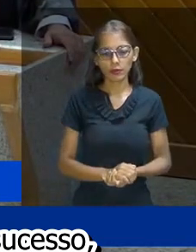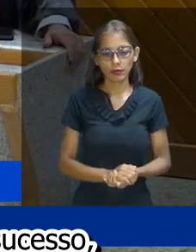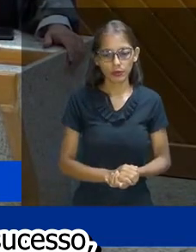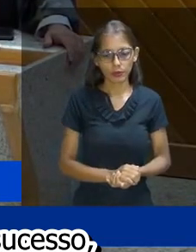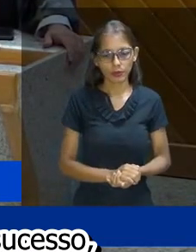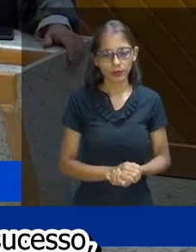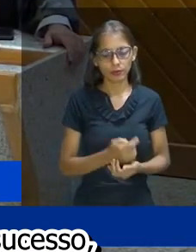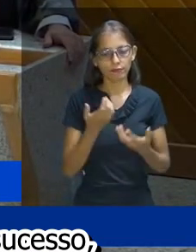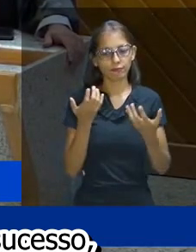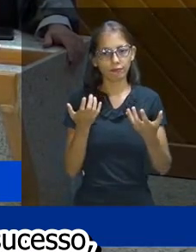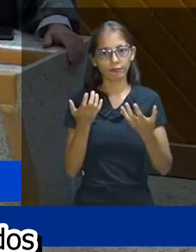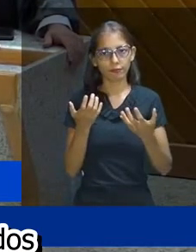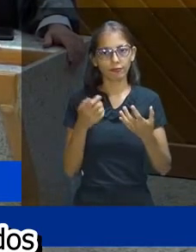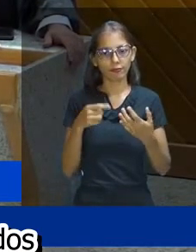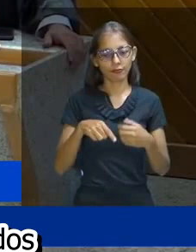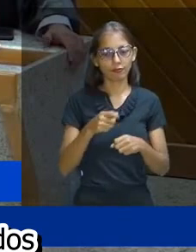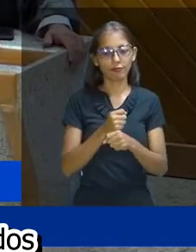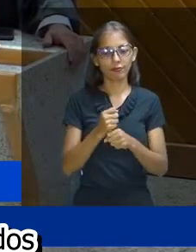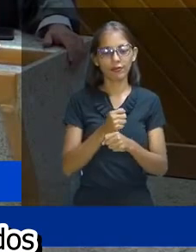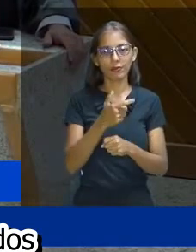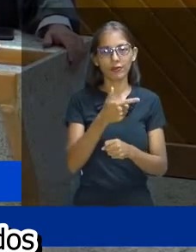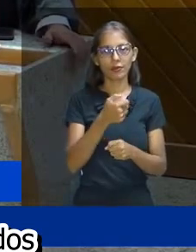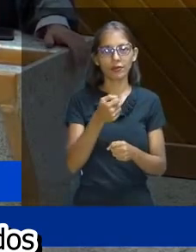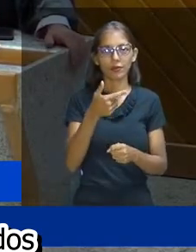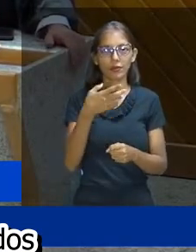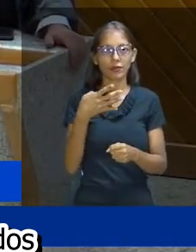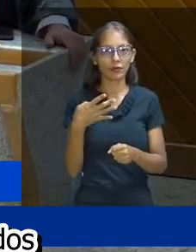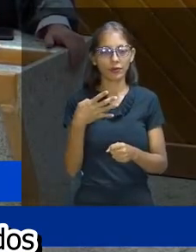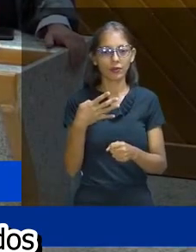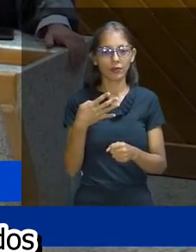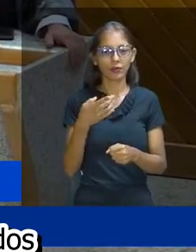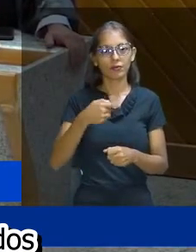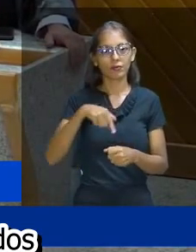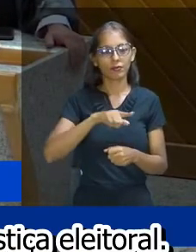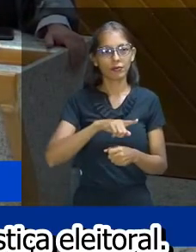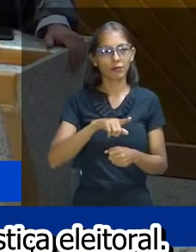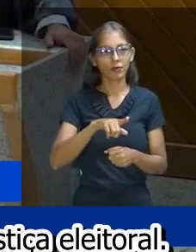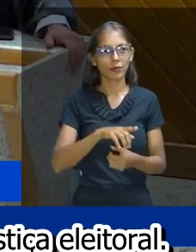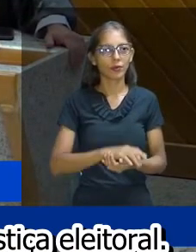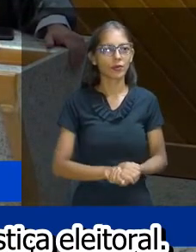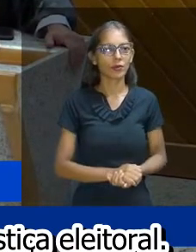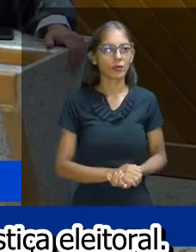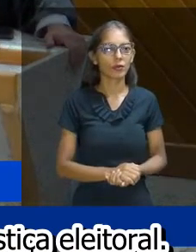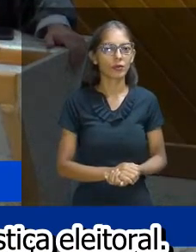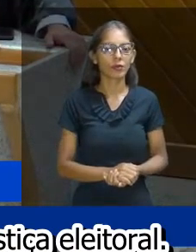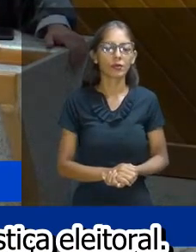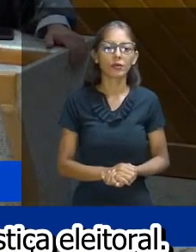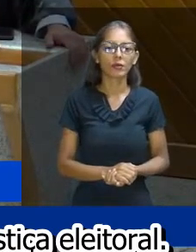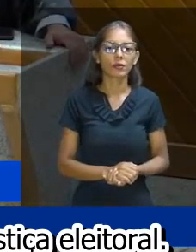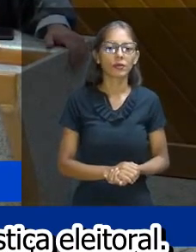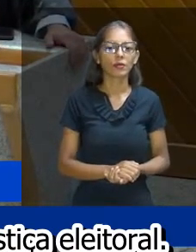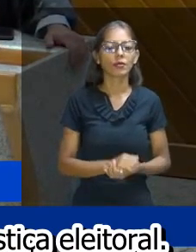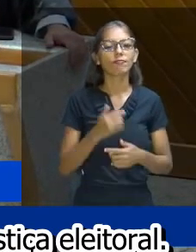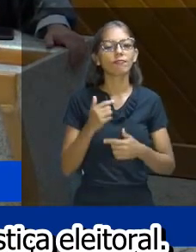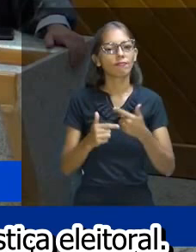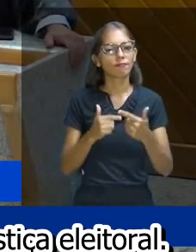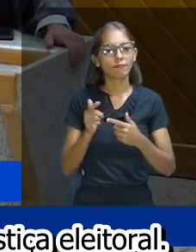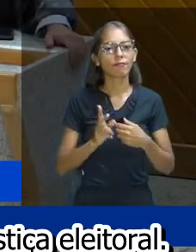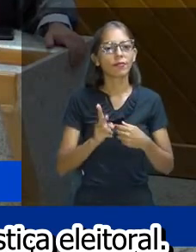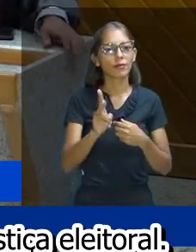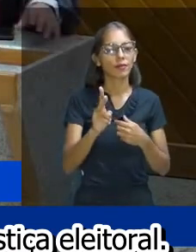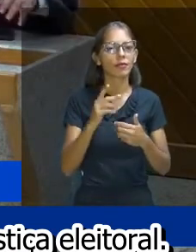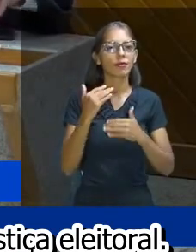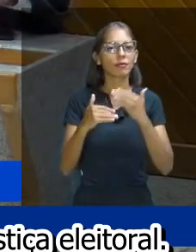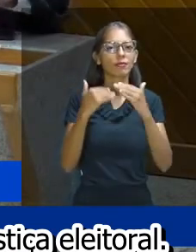ano será um ano de sucesso para todos nós e para todos os cidadãos que nos assistem, que estão